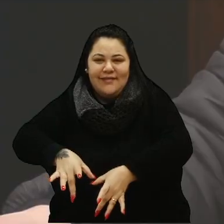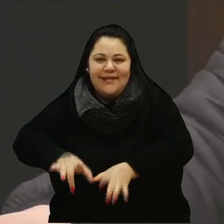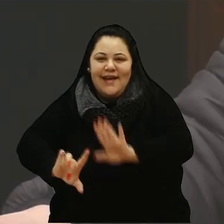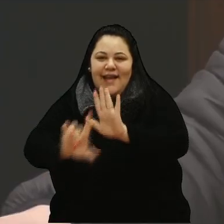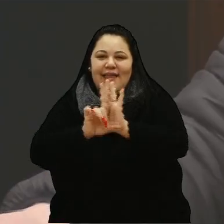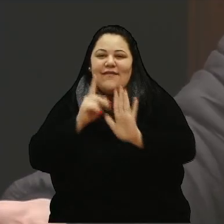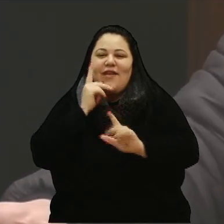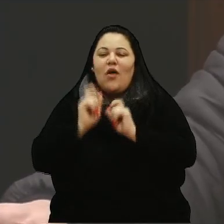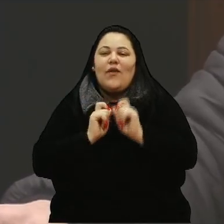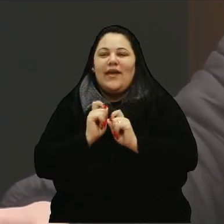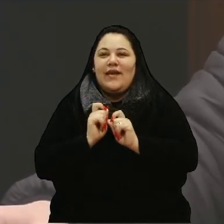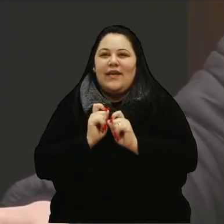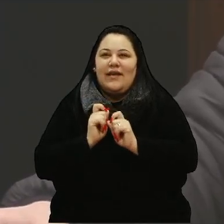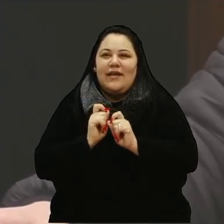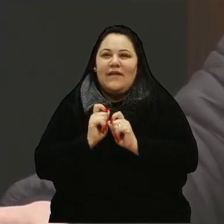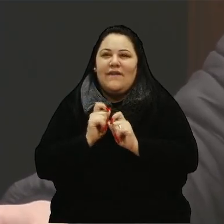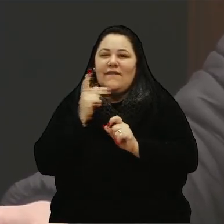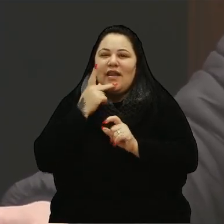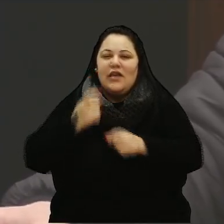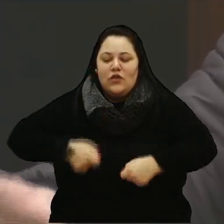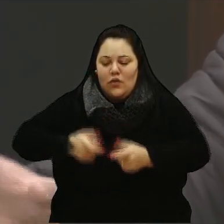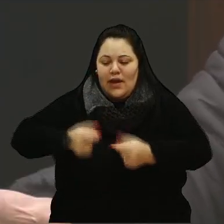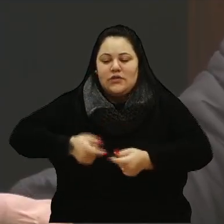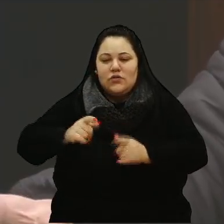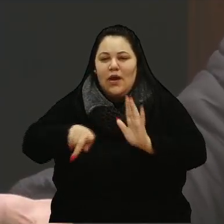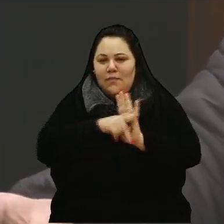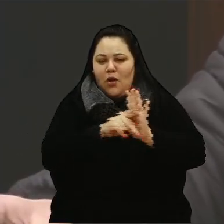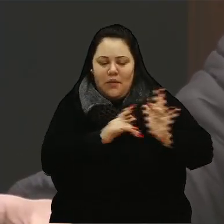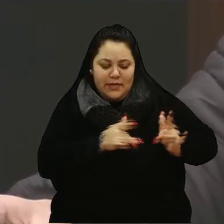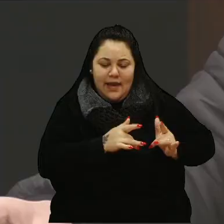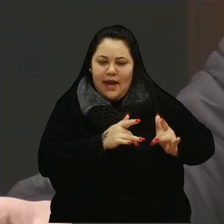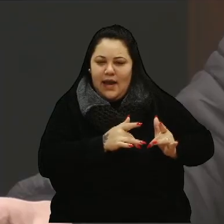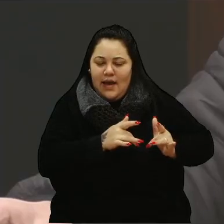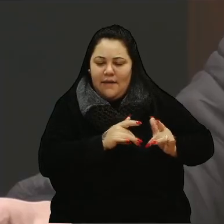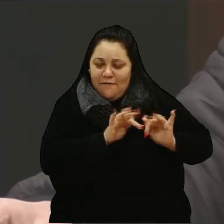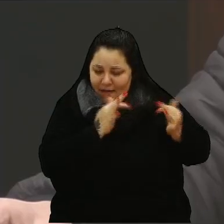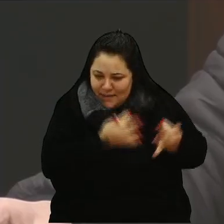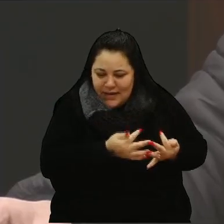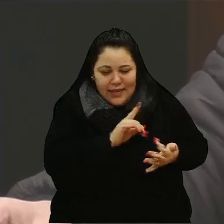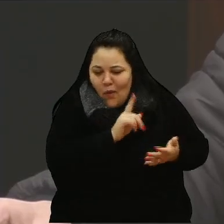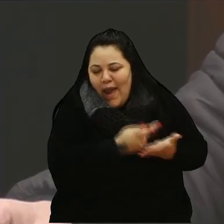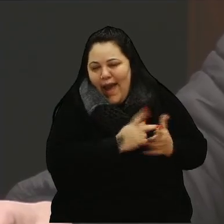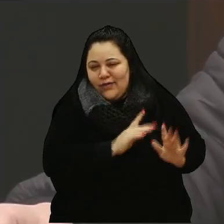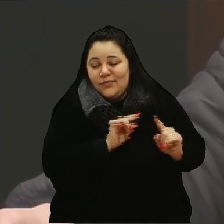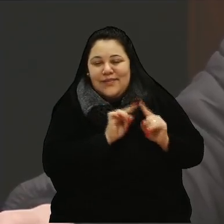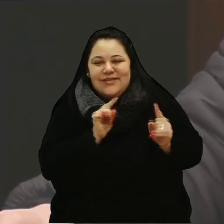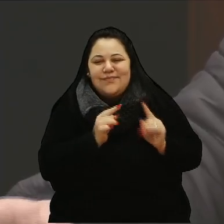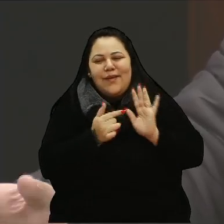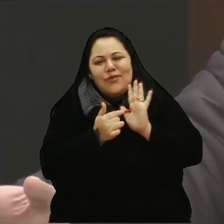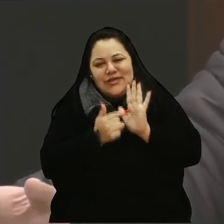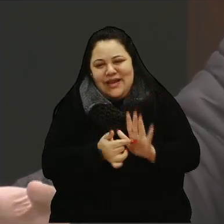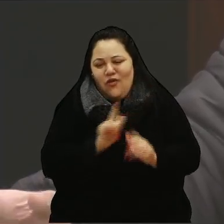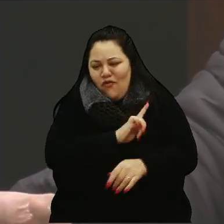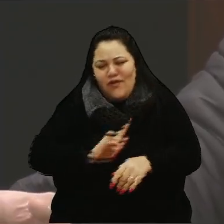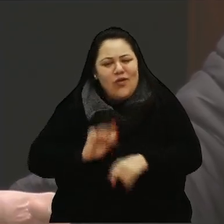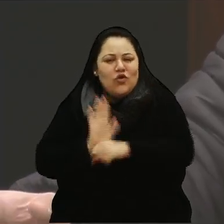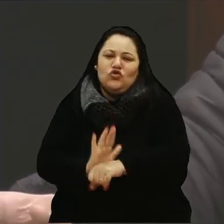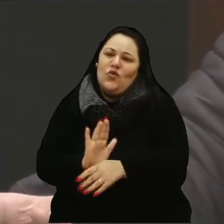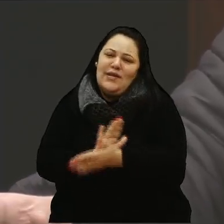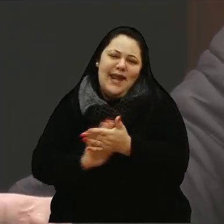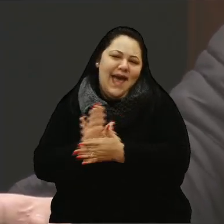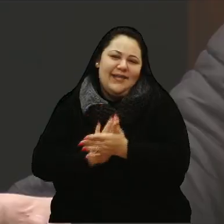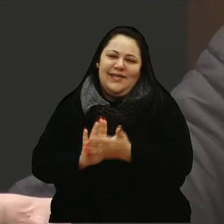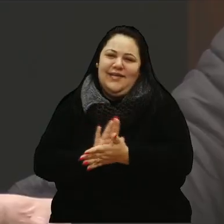que os ônus, né, os custos são da família. Não está errado, mas é para mostrar a incoerência. Então, a gente tem que disciplinar isso e, mais uma vez, o governo